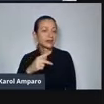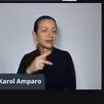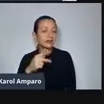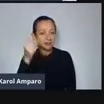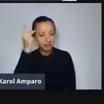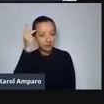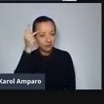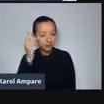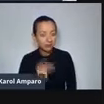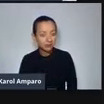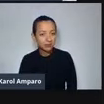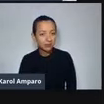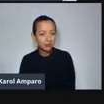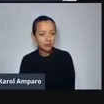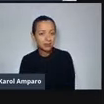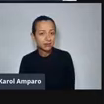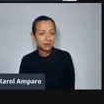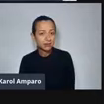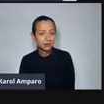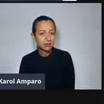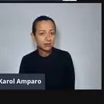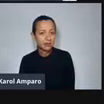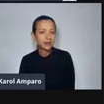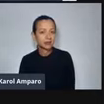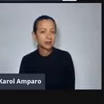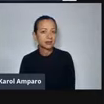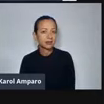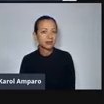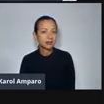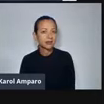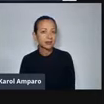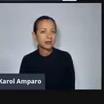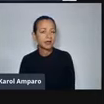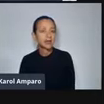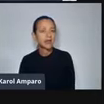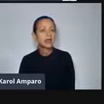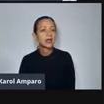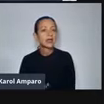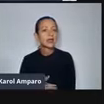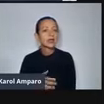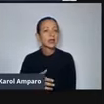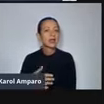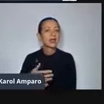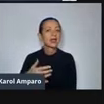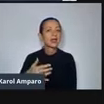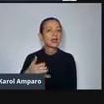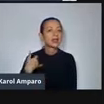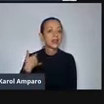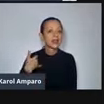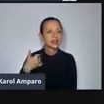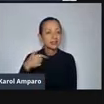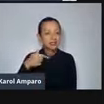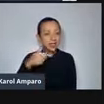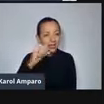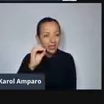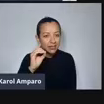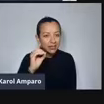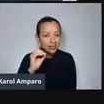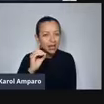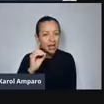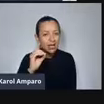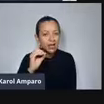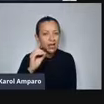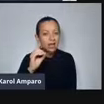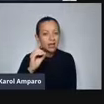na minha, nos meus 70 anos e mais, tá? Essa senhora que eu estou aí, ó, ao meu lado, é a minha